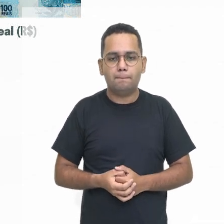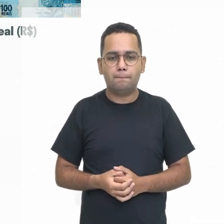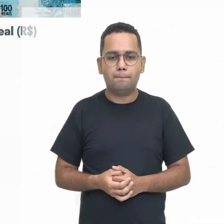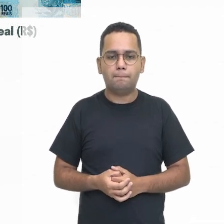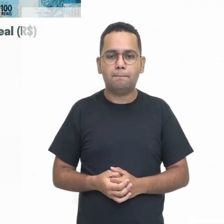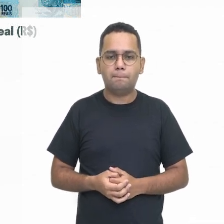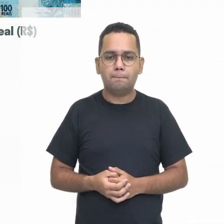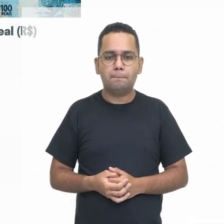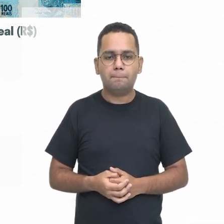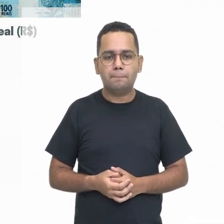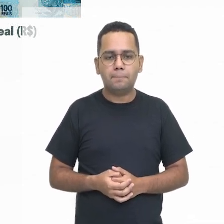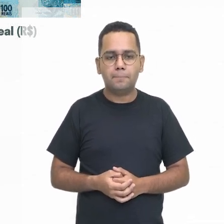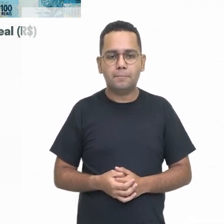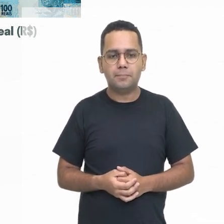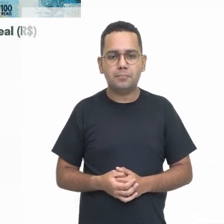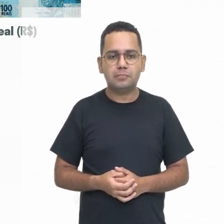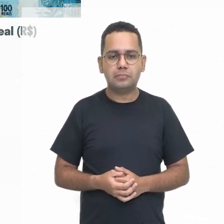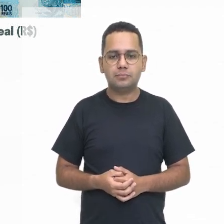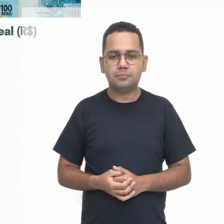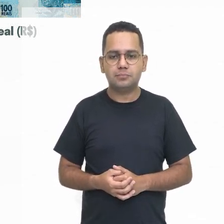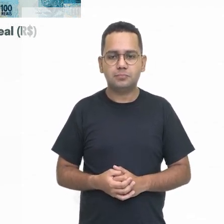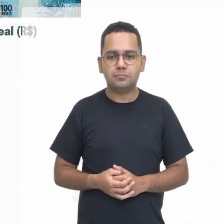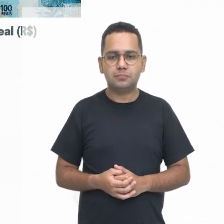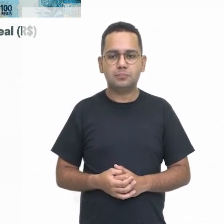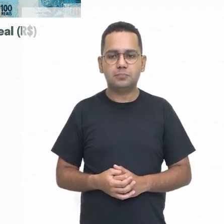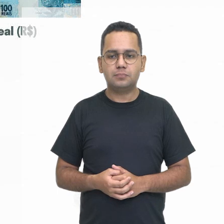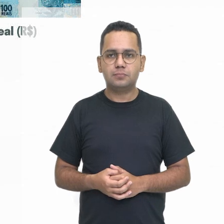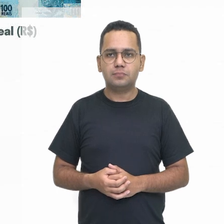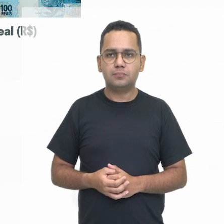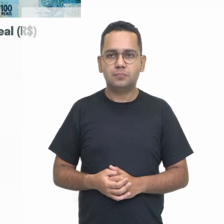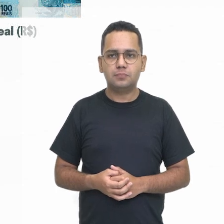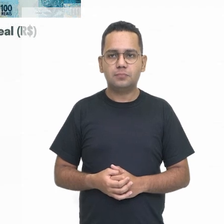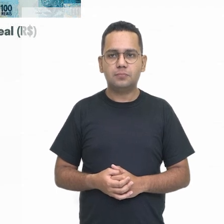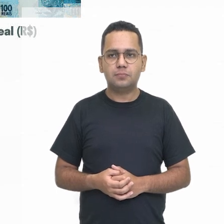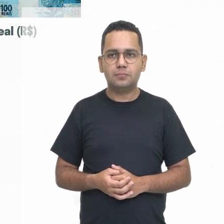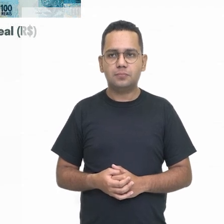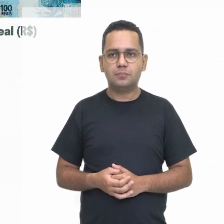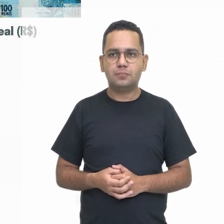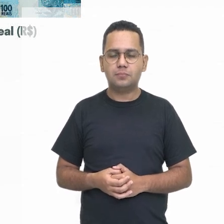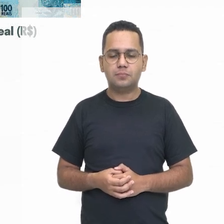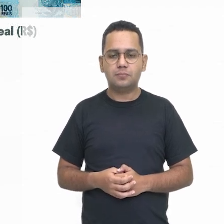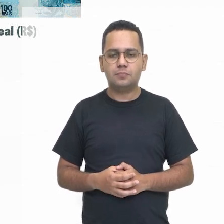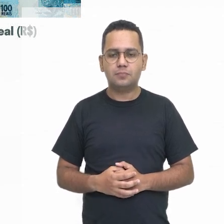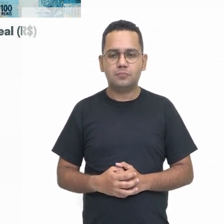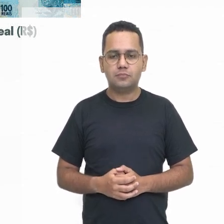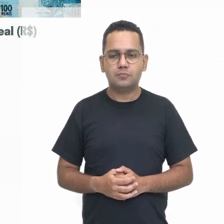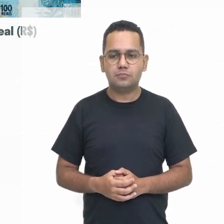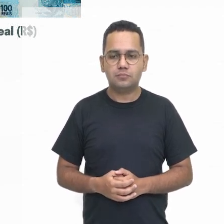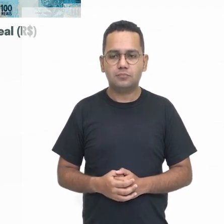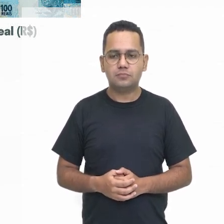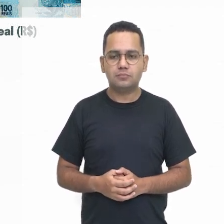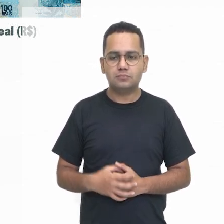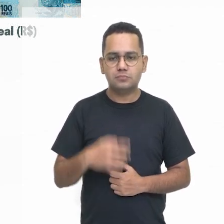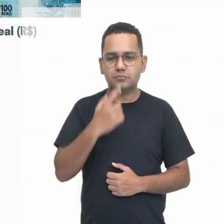justamente analisando a partir dos planos